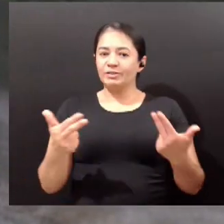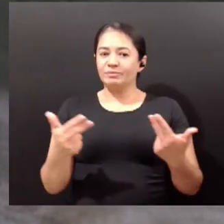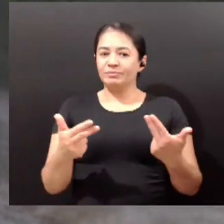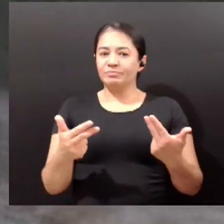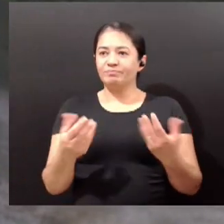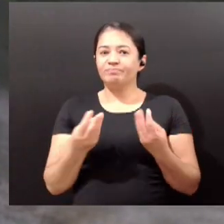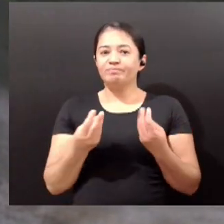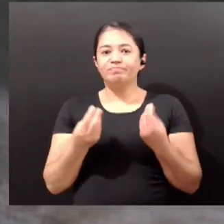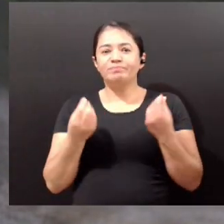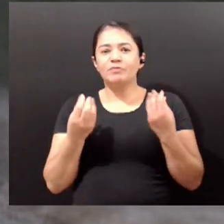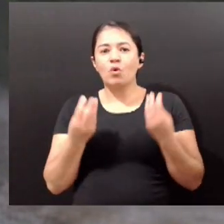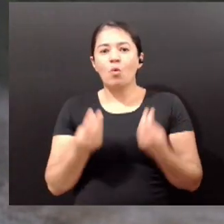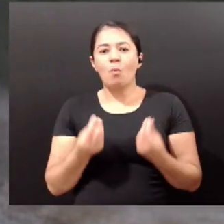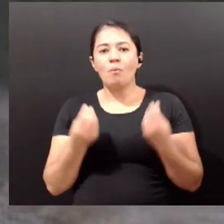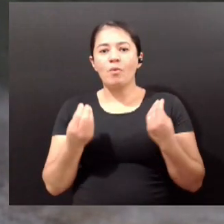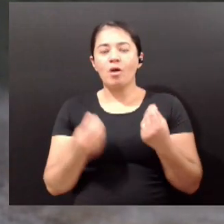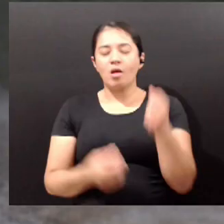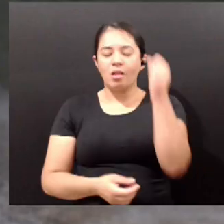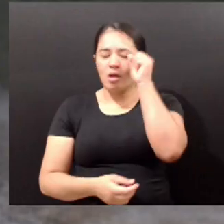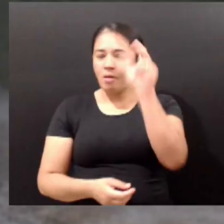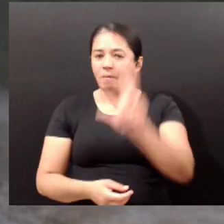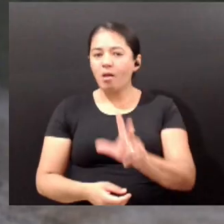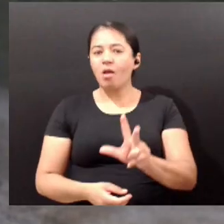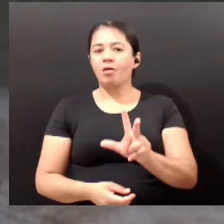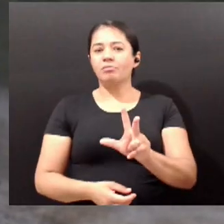muito esperto,